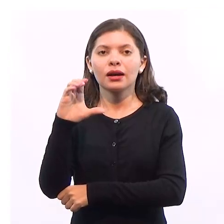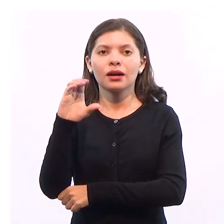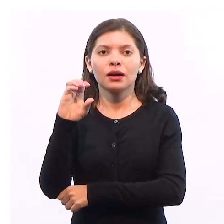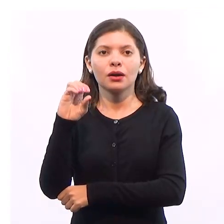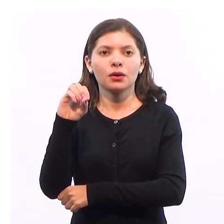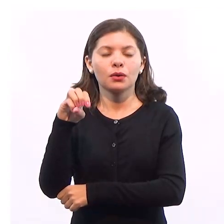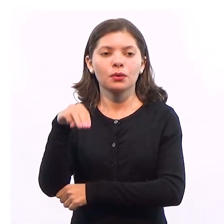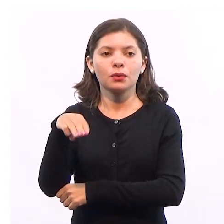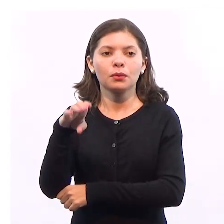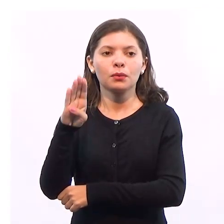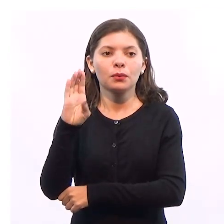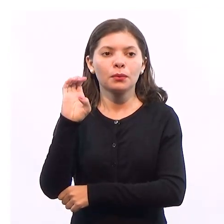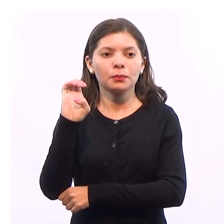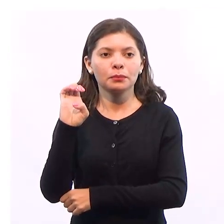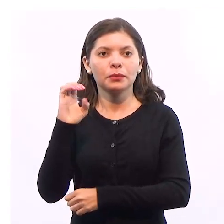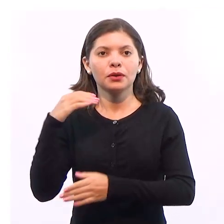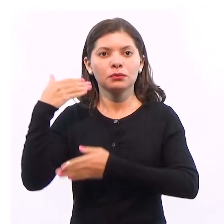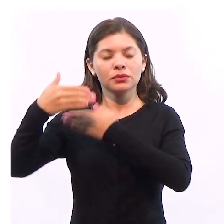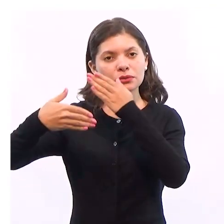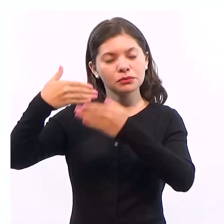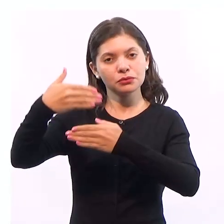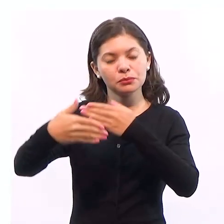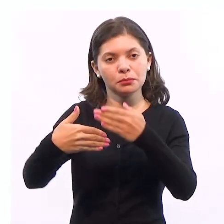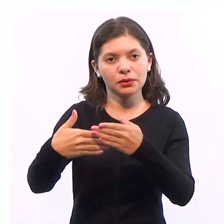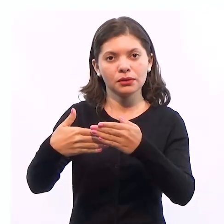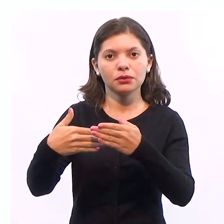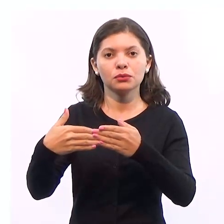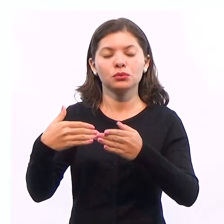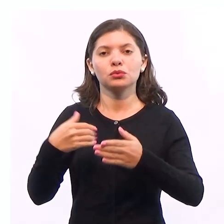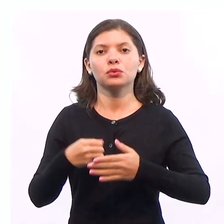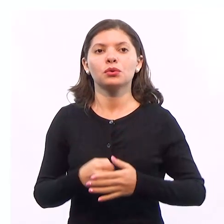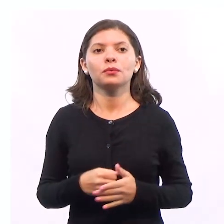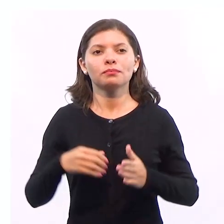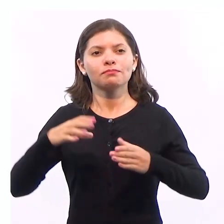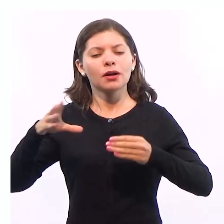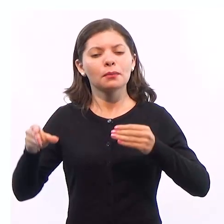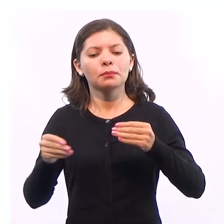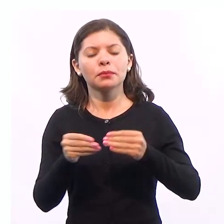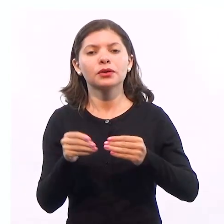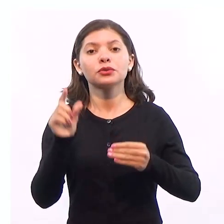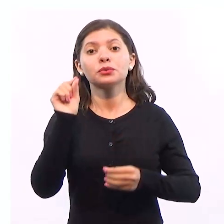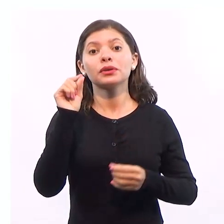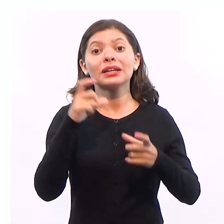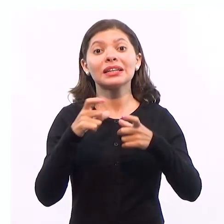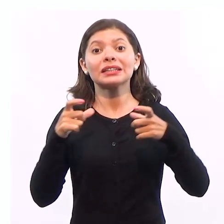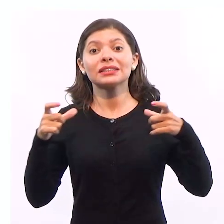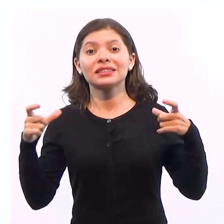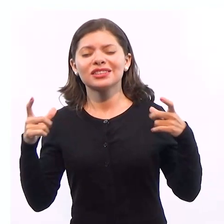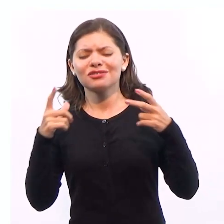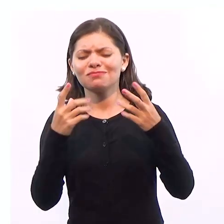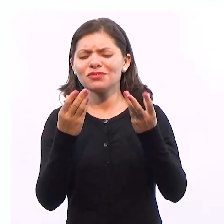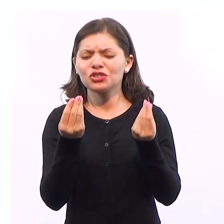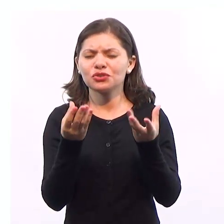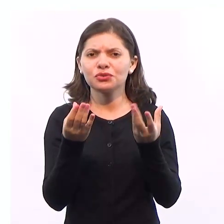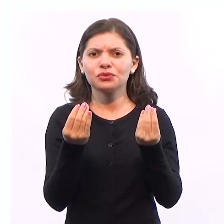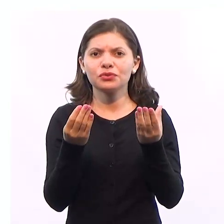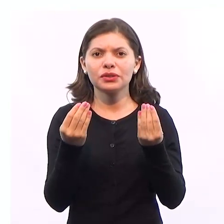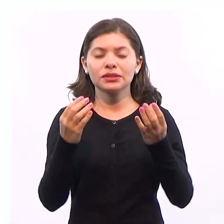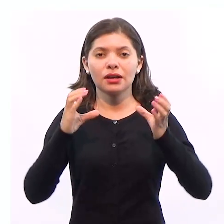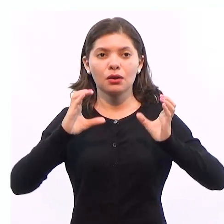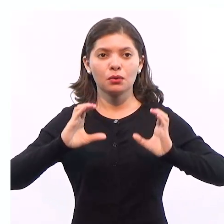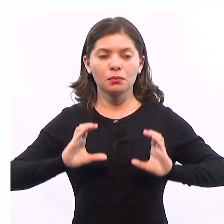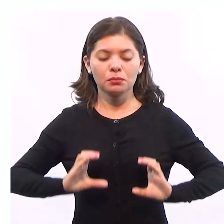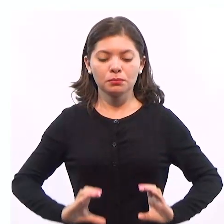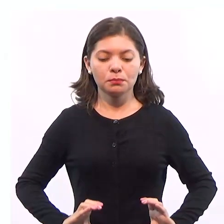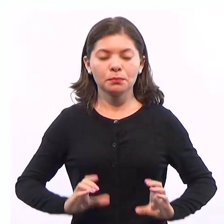tá? O desenvolvimento organizacional abrange grande variedade de enfoques